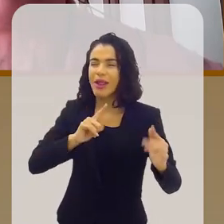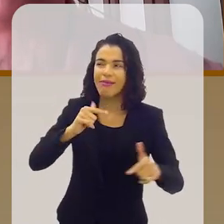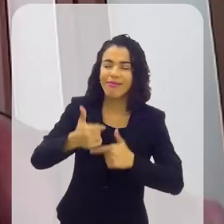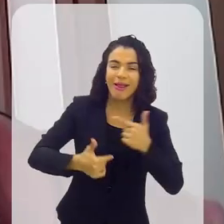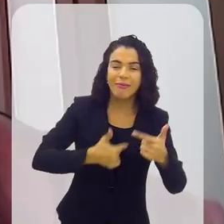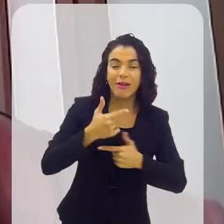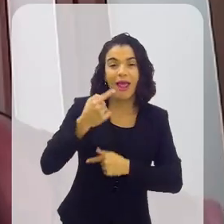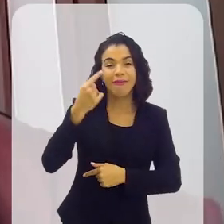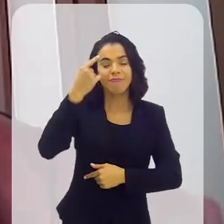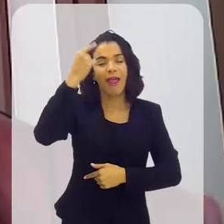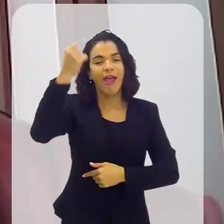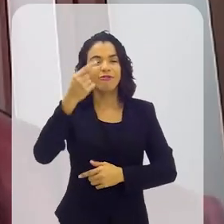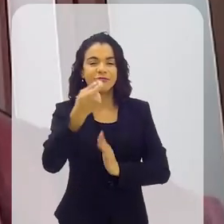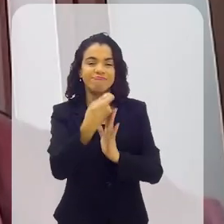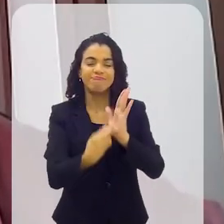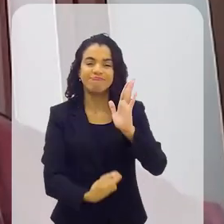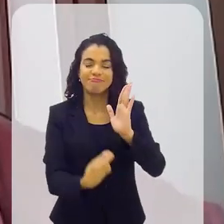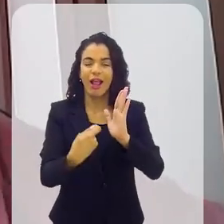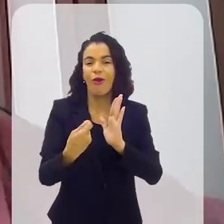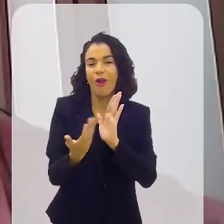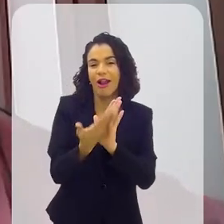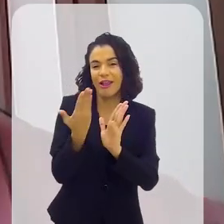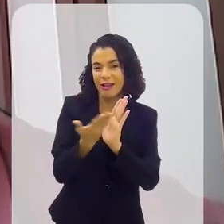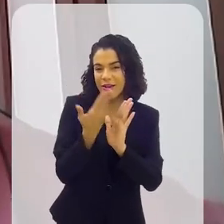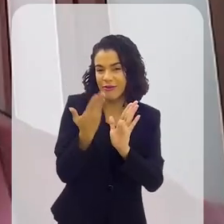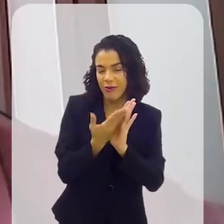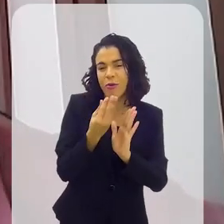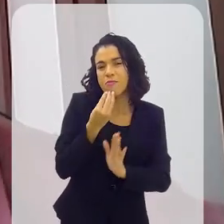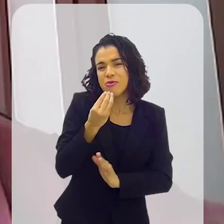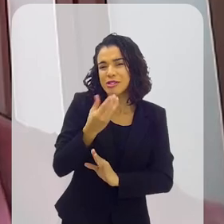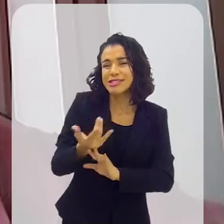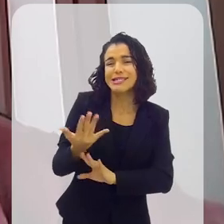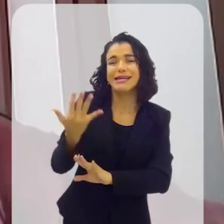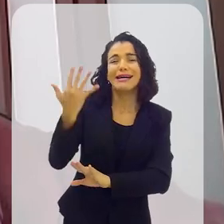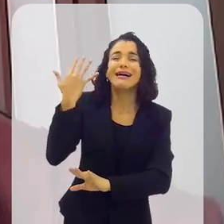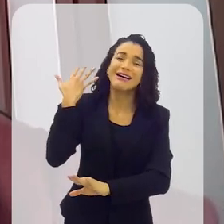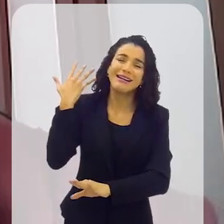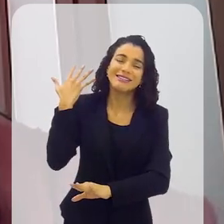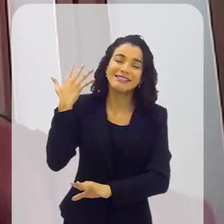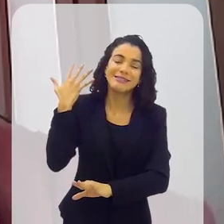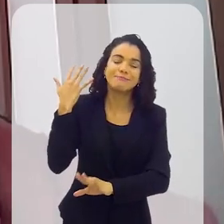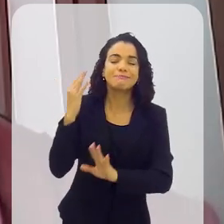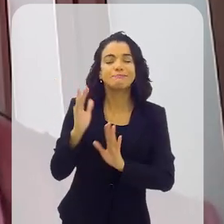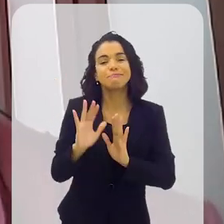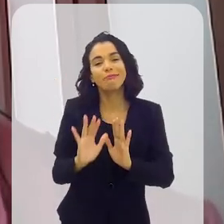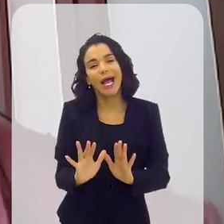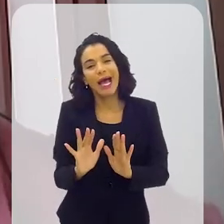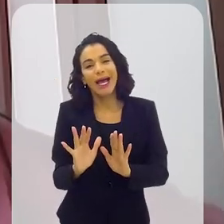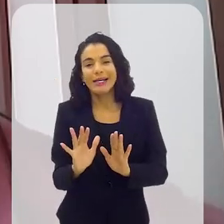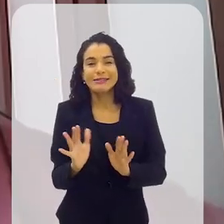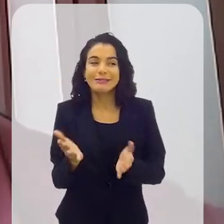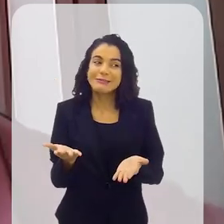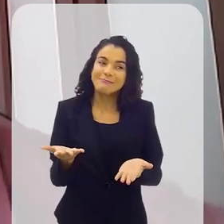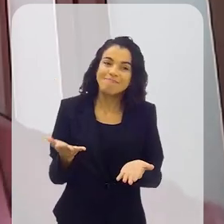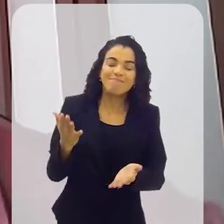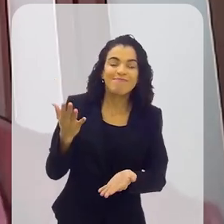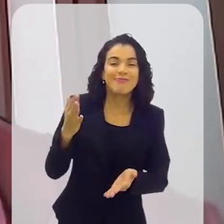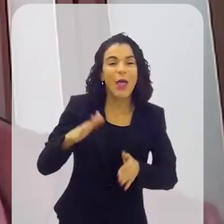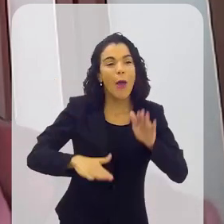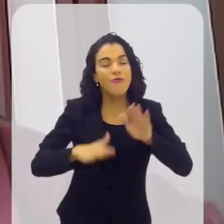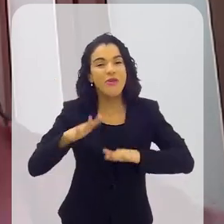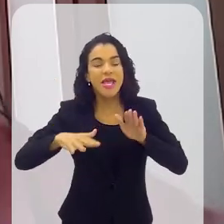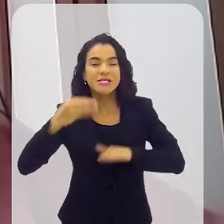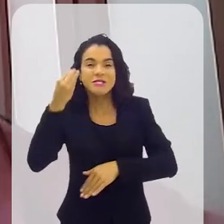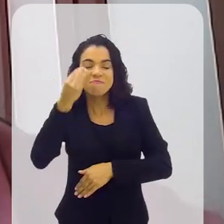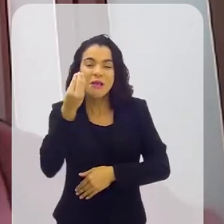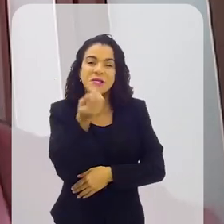vou aprontar para esse ano aí? E veio essa ideia do livro. Um livro que eu já poderia ter começado a escrever lá atrás. Mas quem sabe eu não